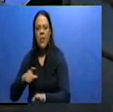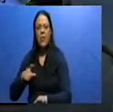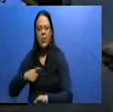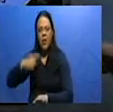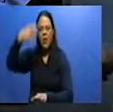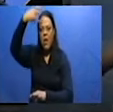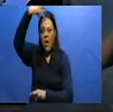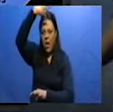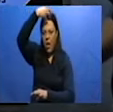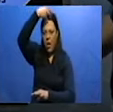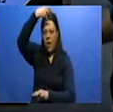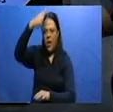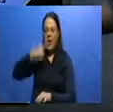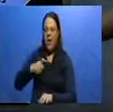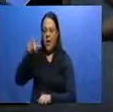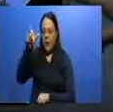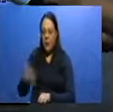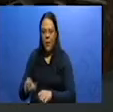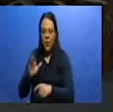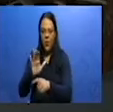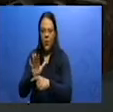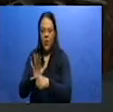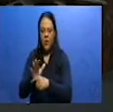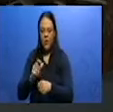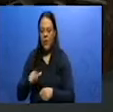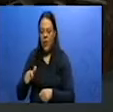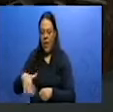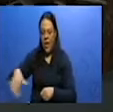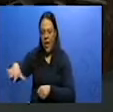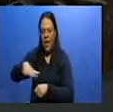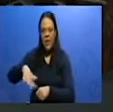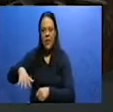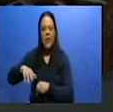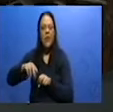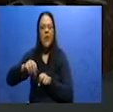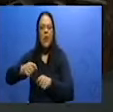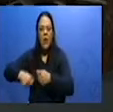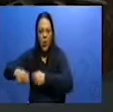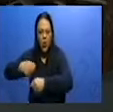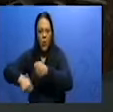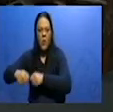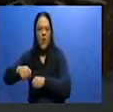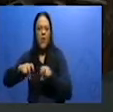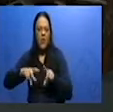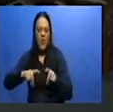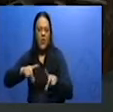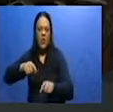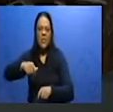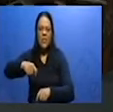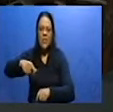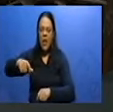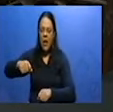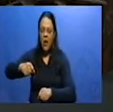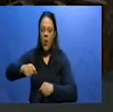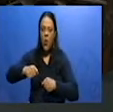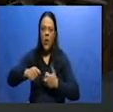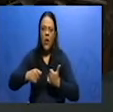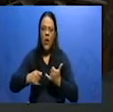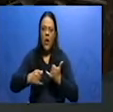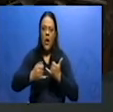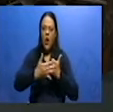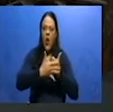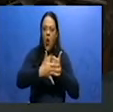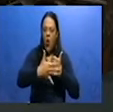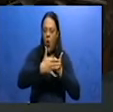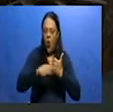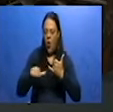Nós comercializamos, quer dizer, eles já vendiam sal, cobre, tecidos e também escravos.